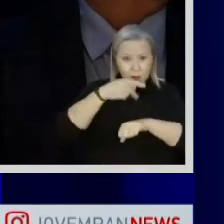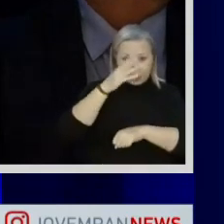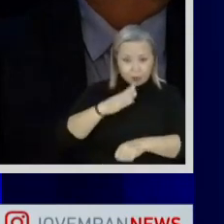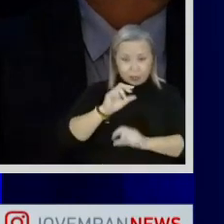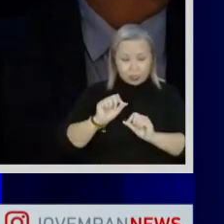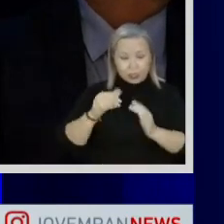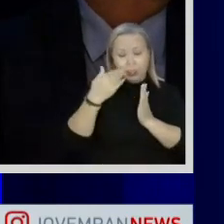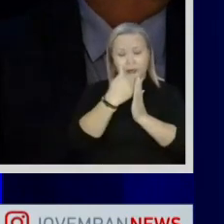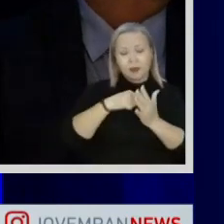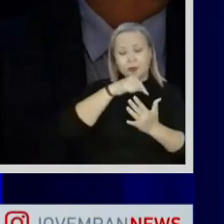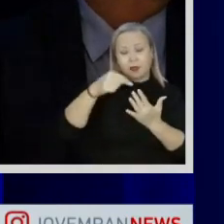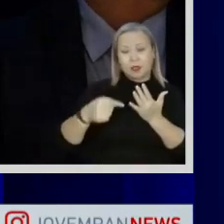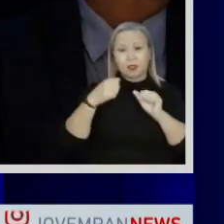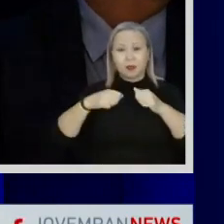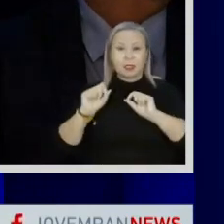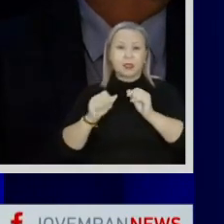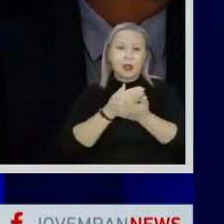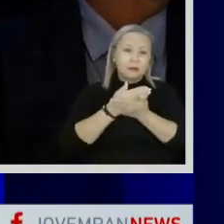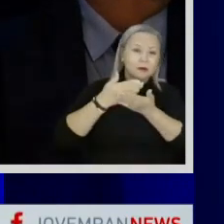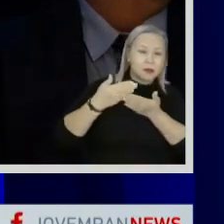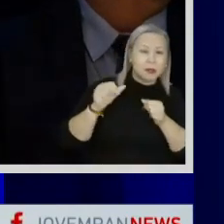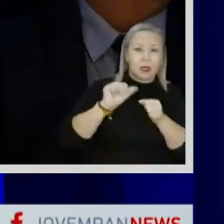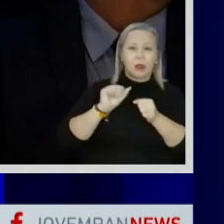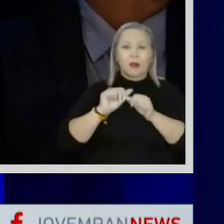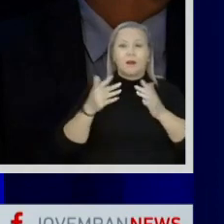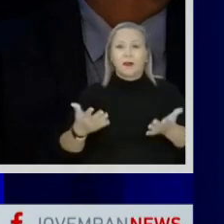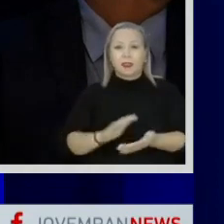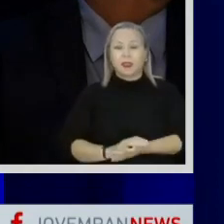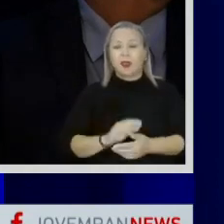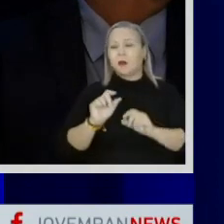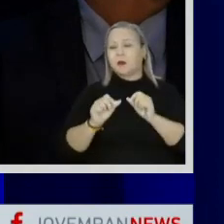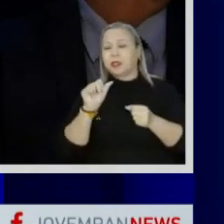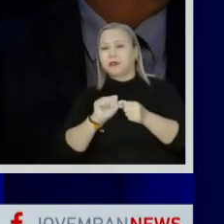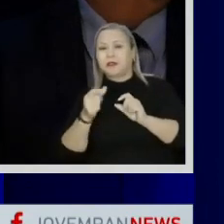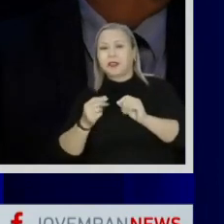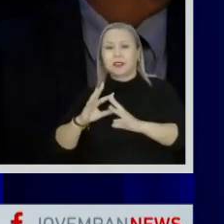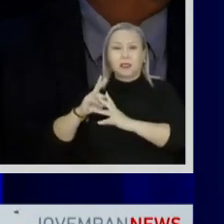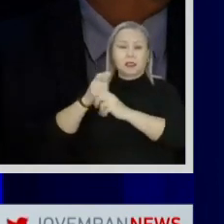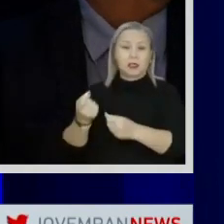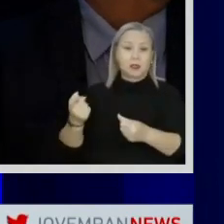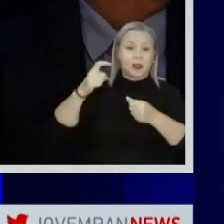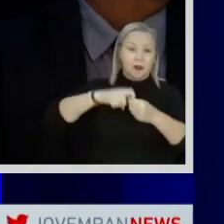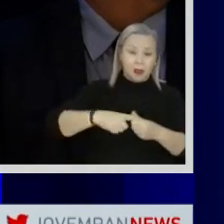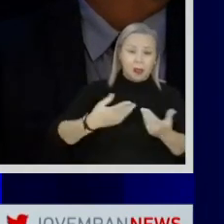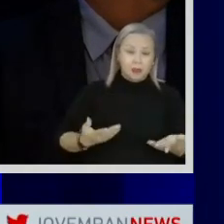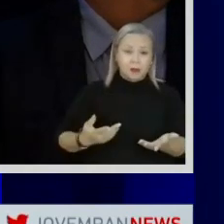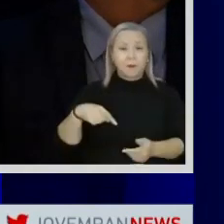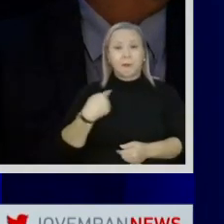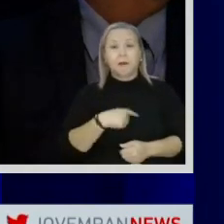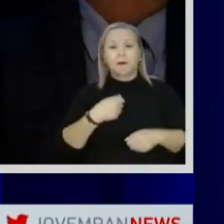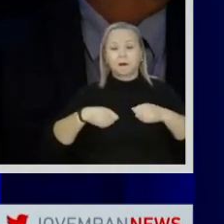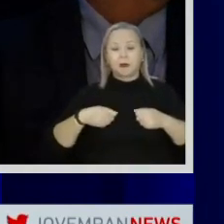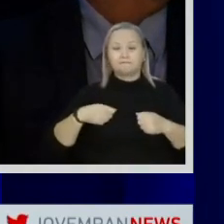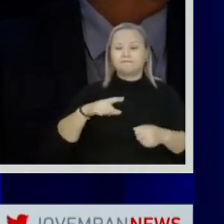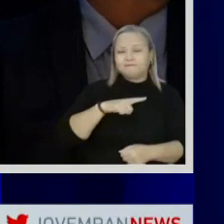a determinados veículos de comunicação, a determinados influenciadores, youtubers, a determinados jornalistas, economistas,